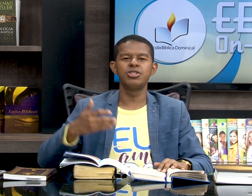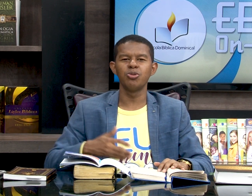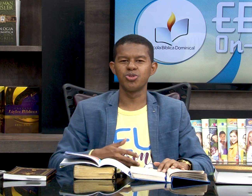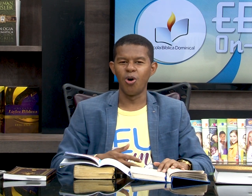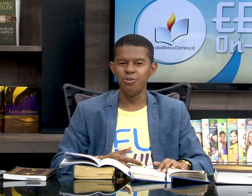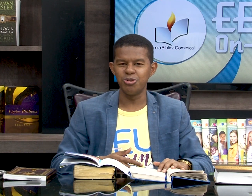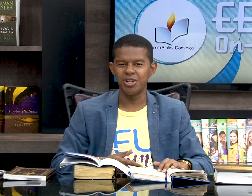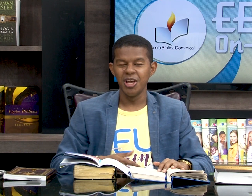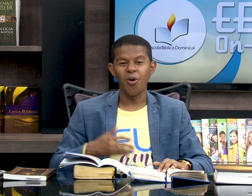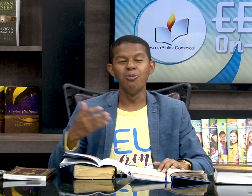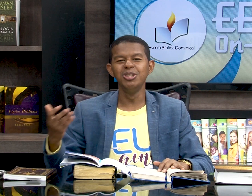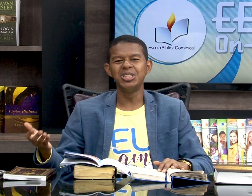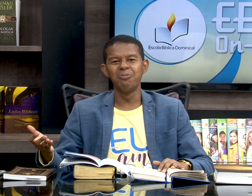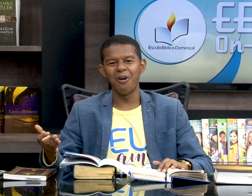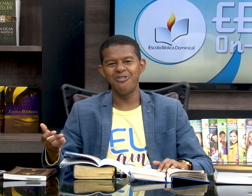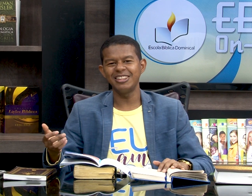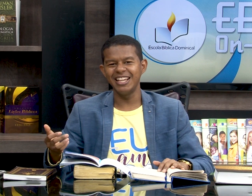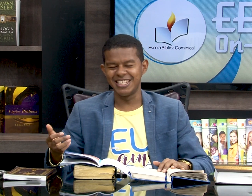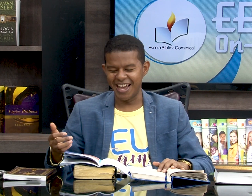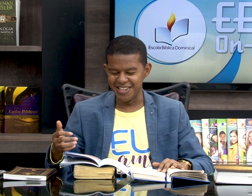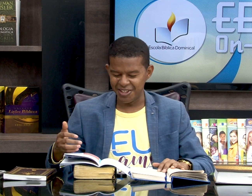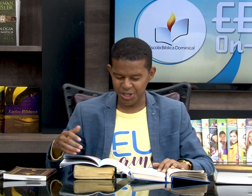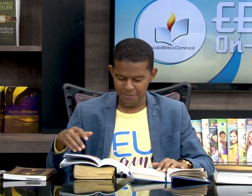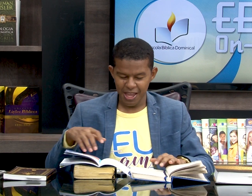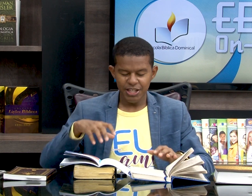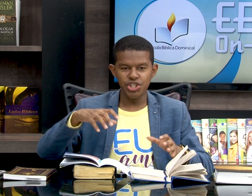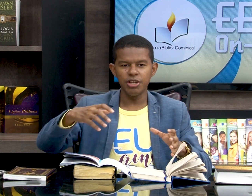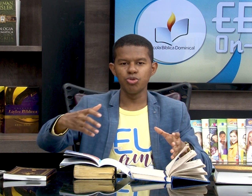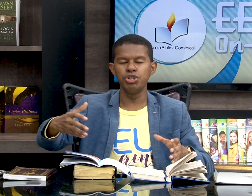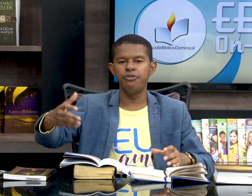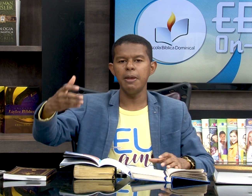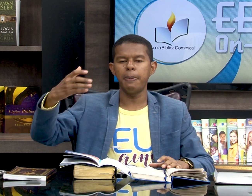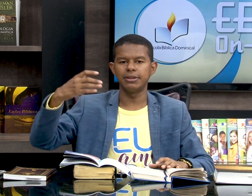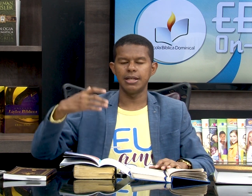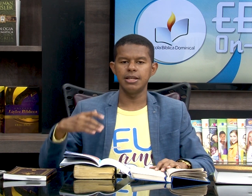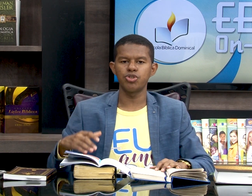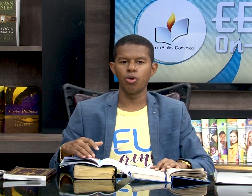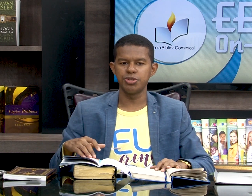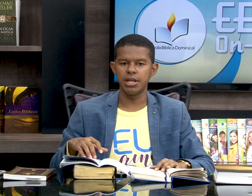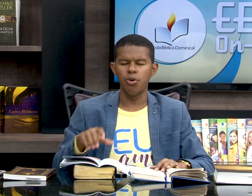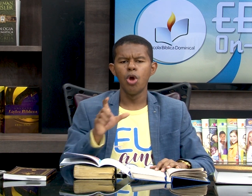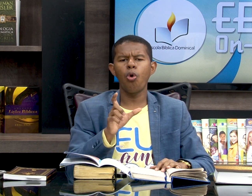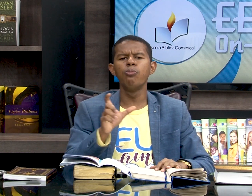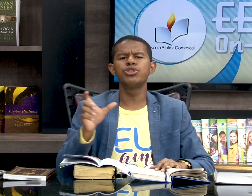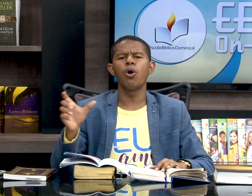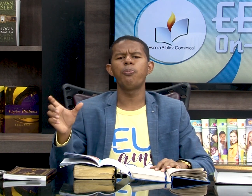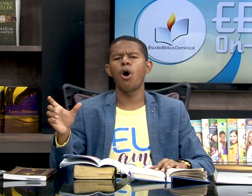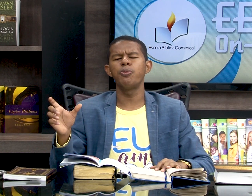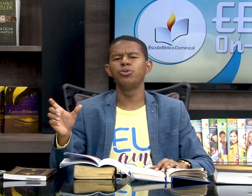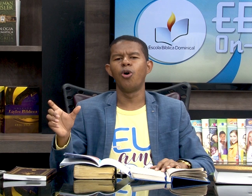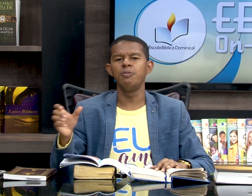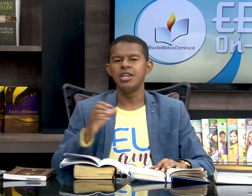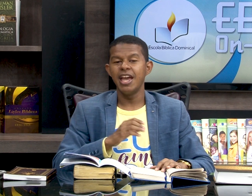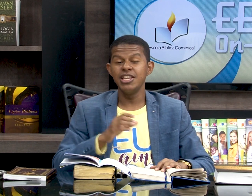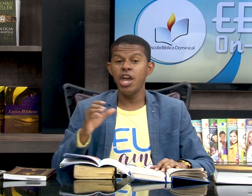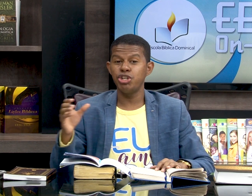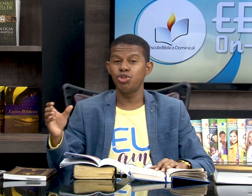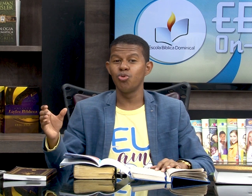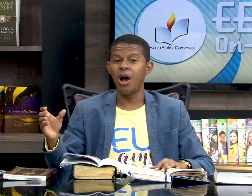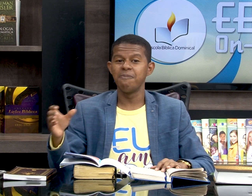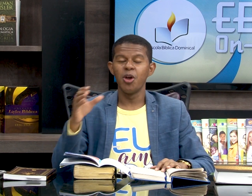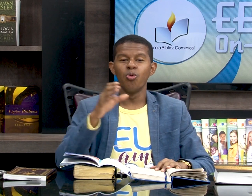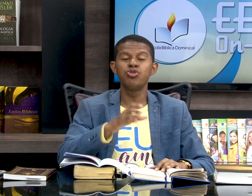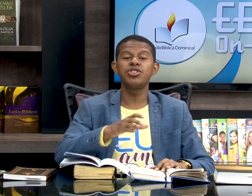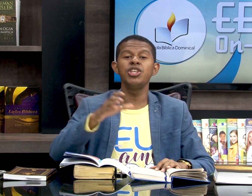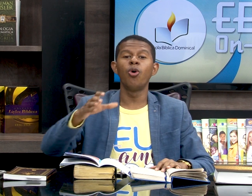Principado está sobre os seus ombros Como disse o profeta Isaías Jesus vem para trazer solução como o seu próprio nome